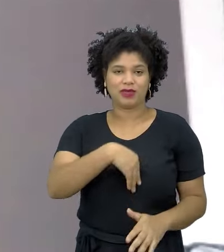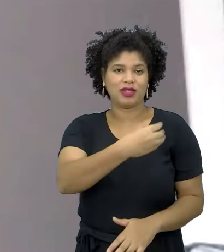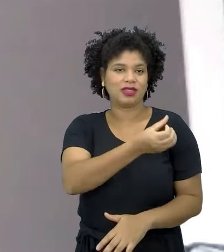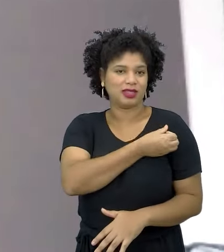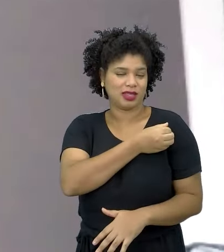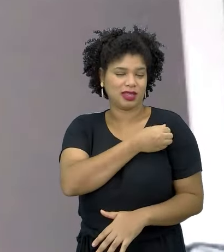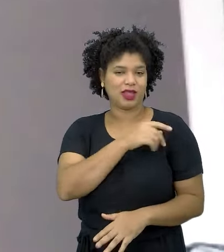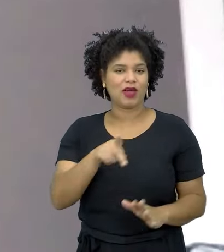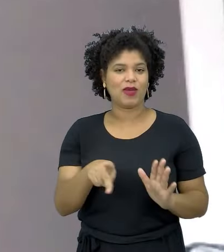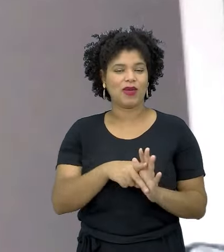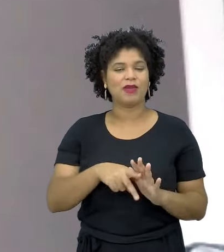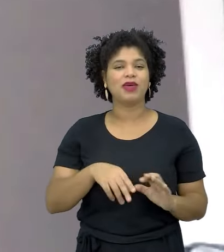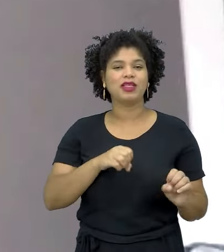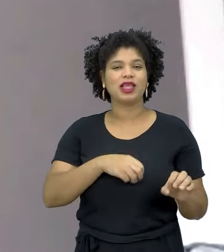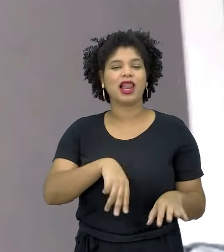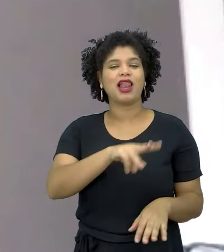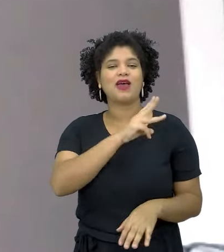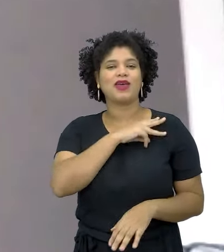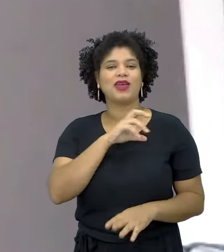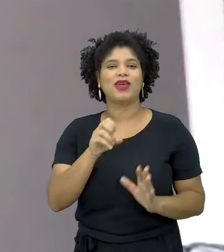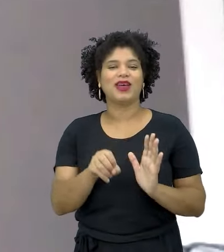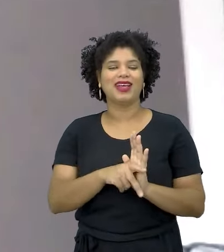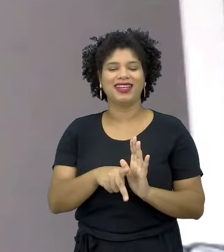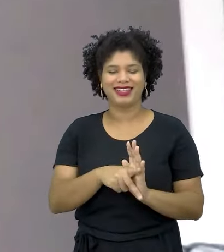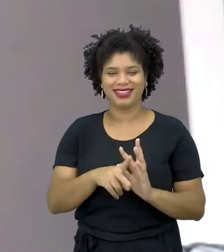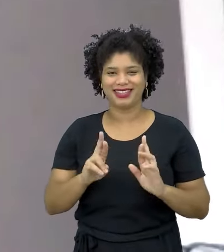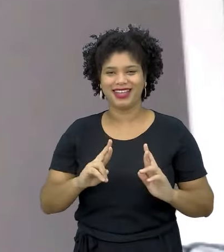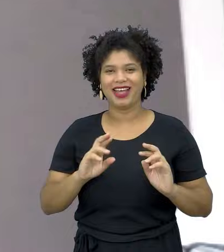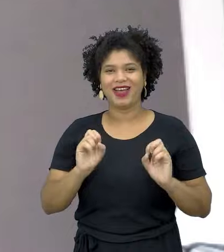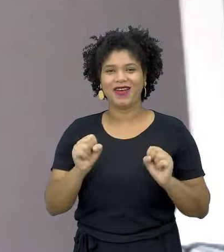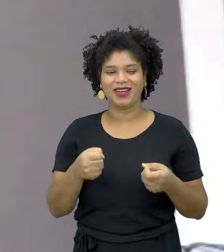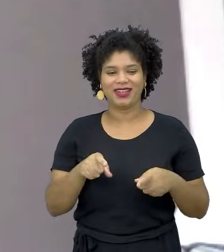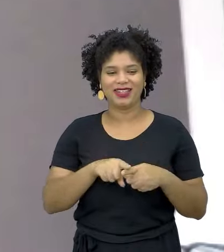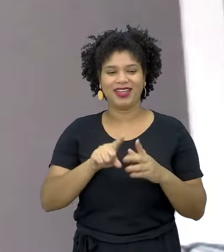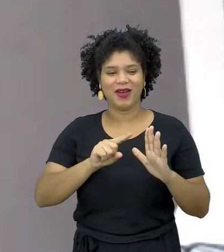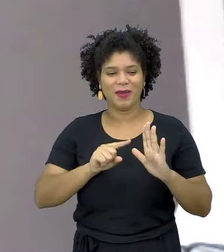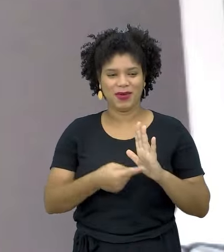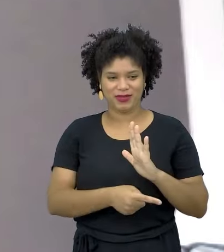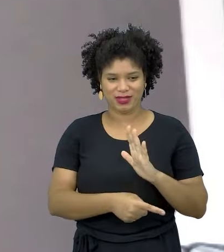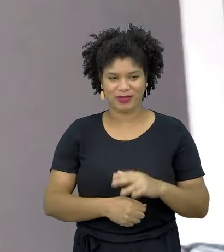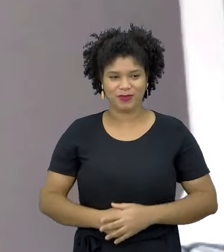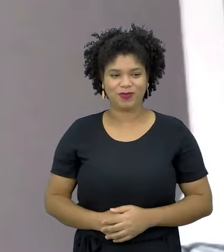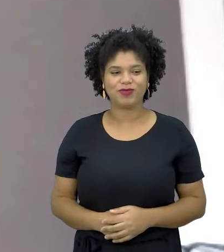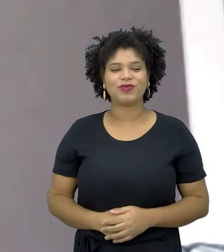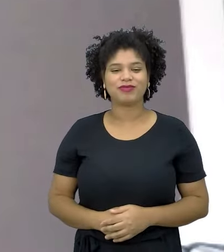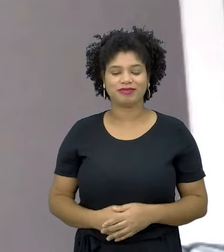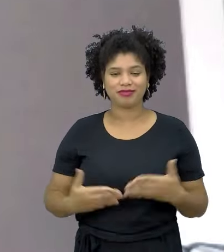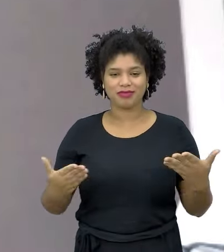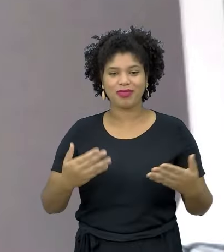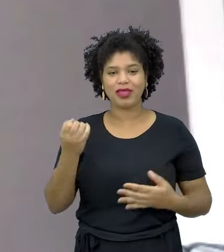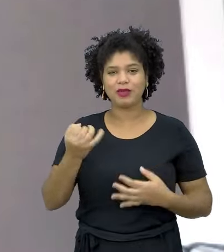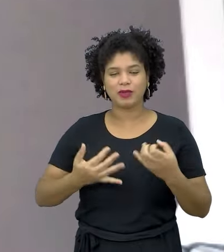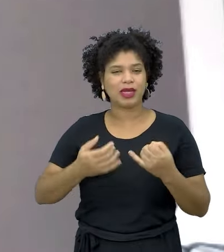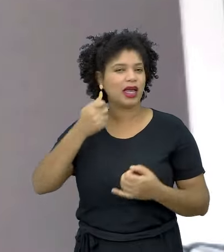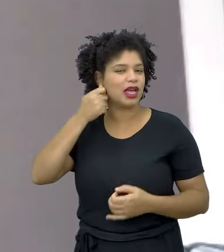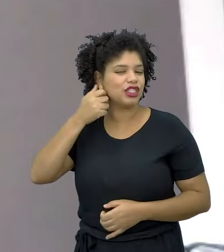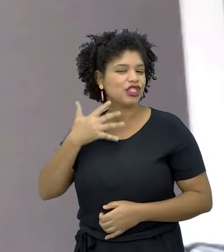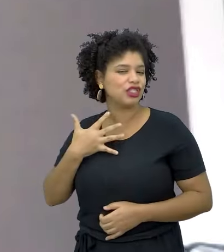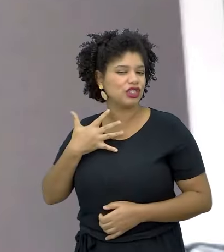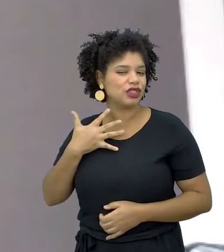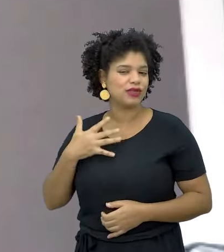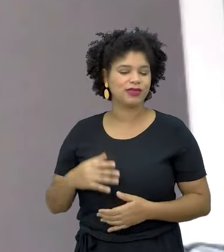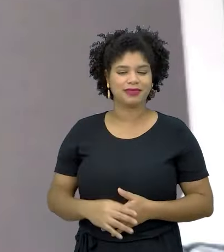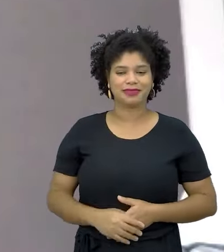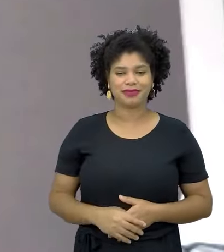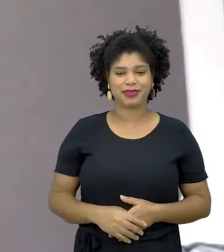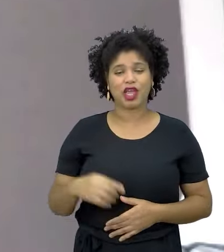ano do ensino fundamental do Programa de Recuperação e Aprofundamento. Eu vou fazer agora a minha autodescrição.